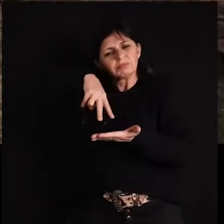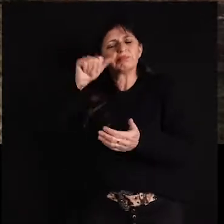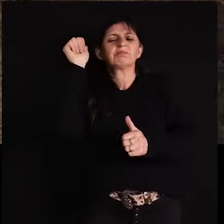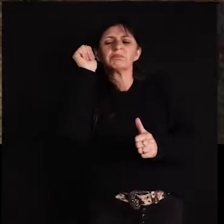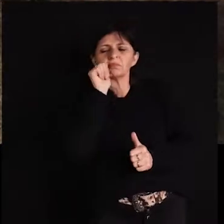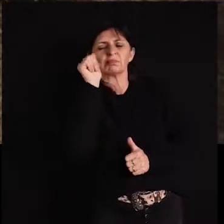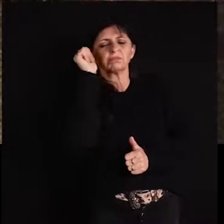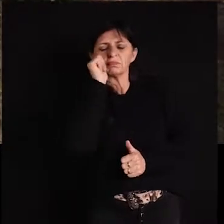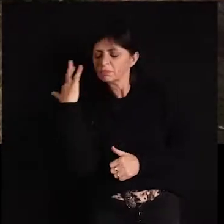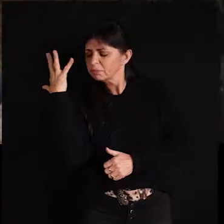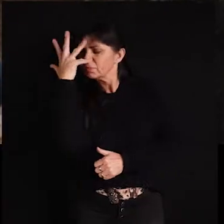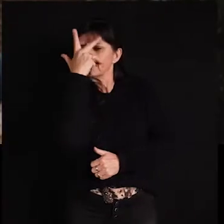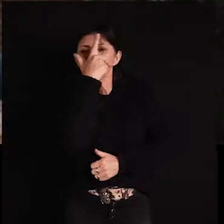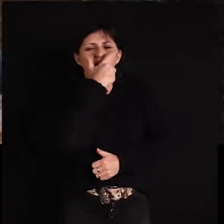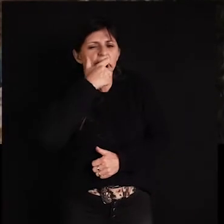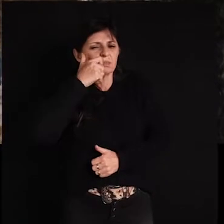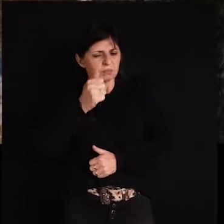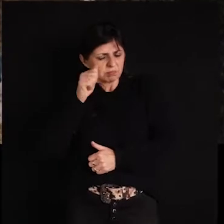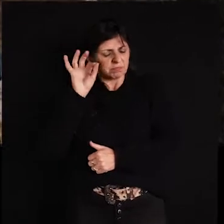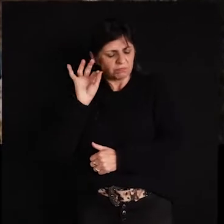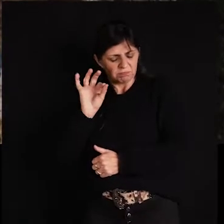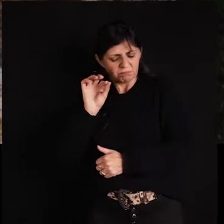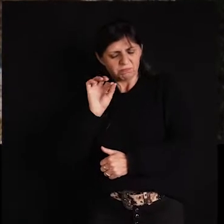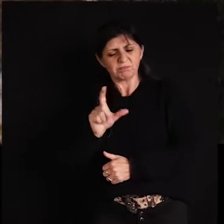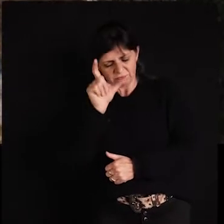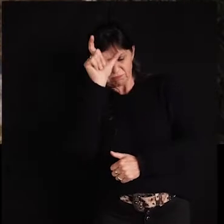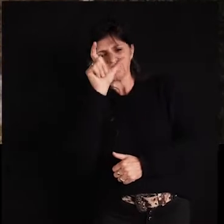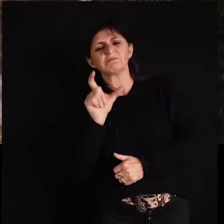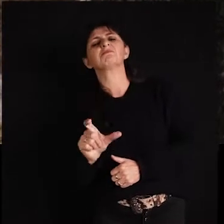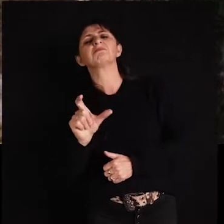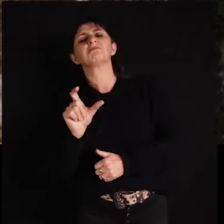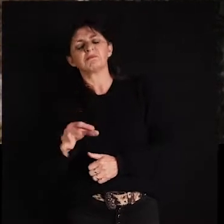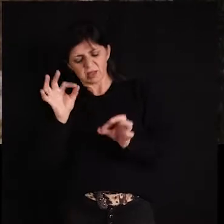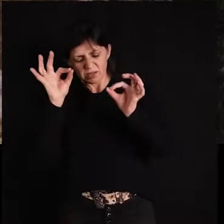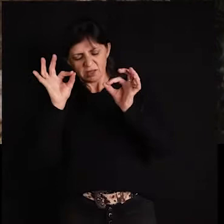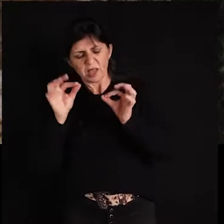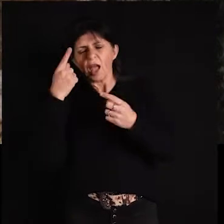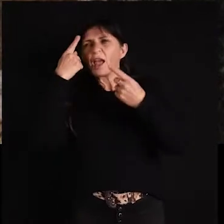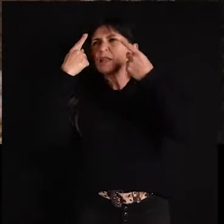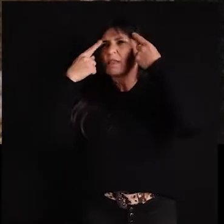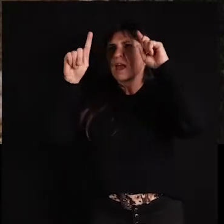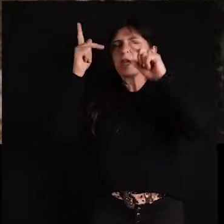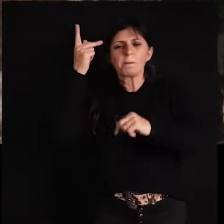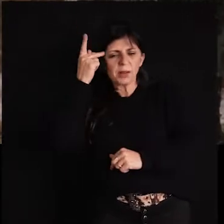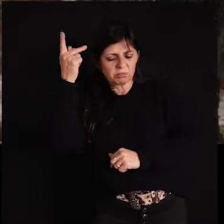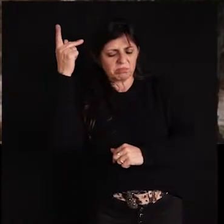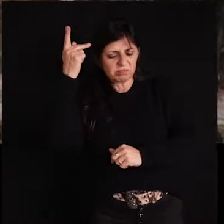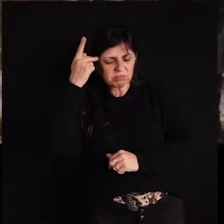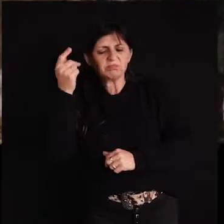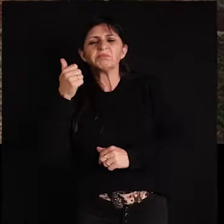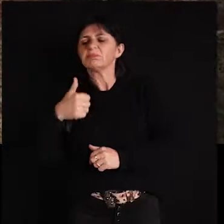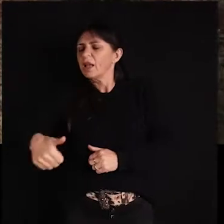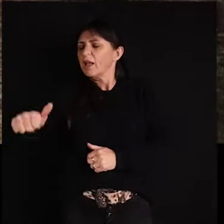chinas bonitas. Quem tem lida dura e a ideia madura, com trago